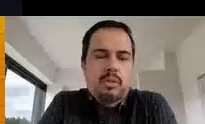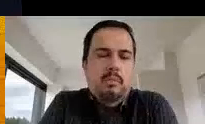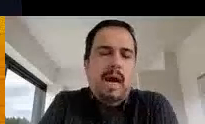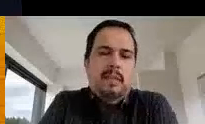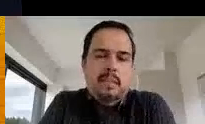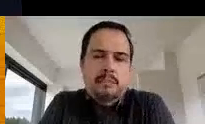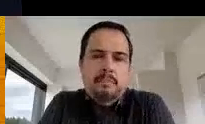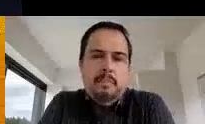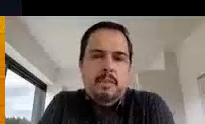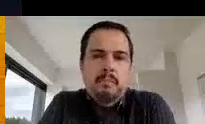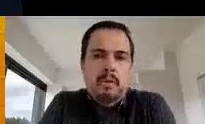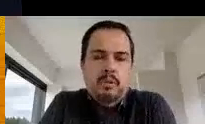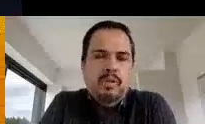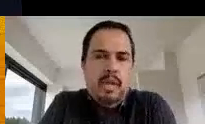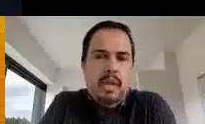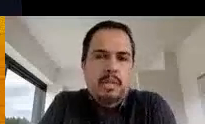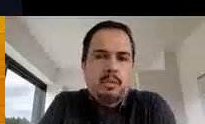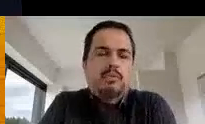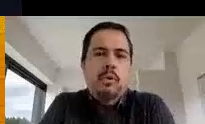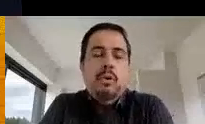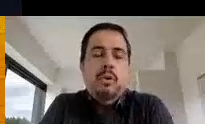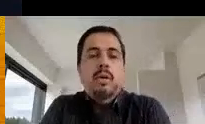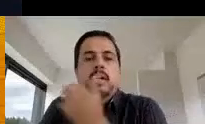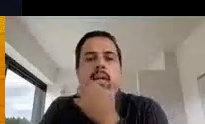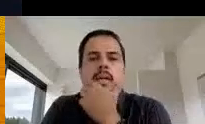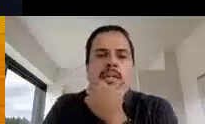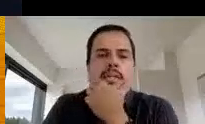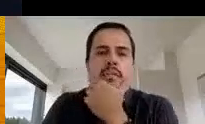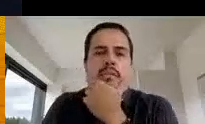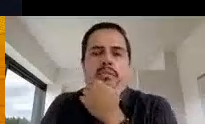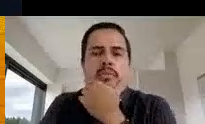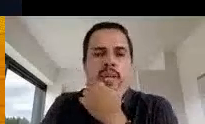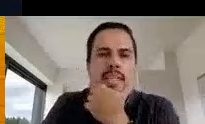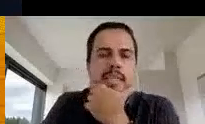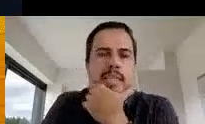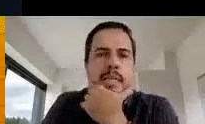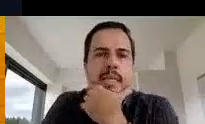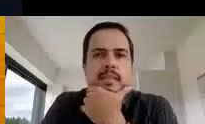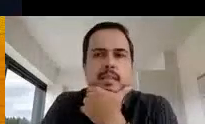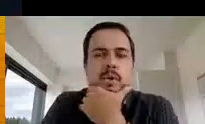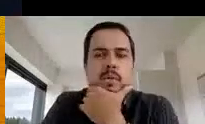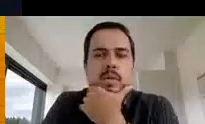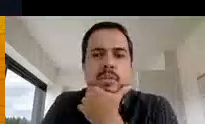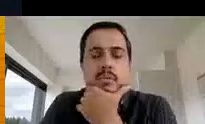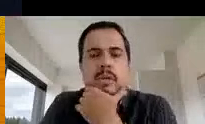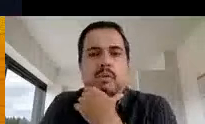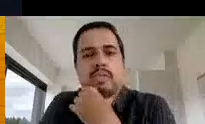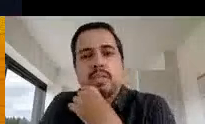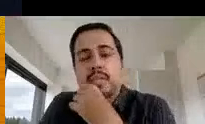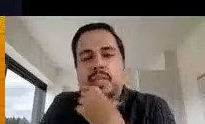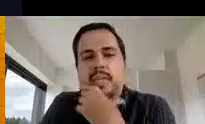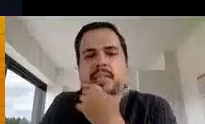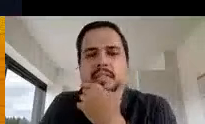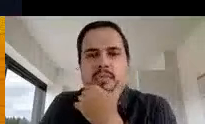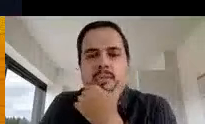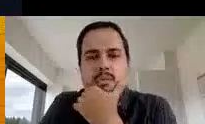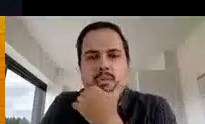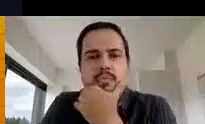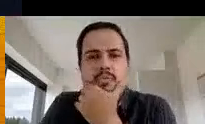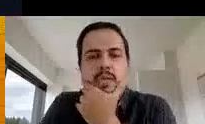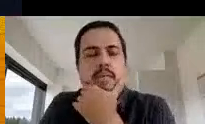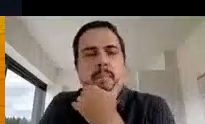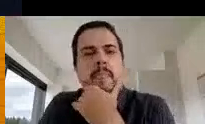estoque com código de barras, pode considerar que inovou? Eu acho que ela não inovou nada. Ela correu atrás de um negócio que já tem